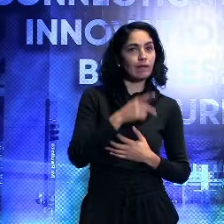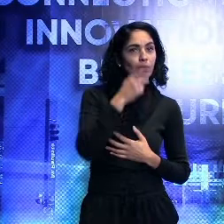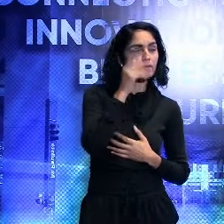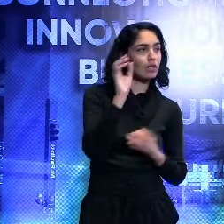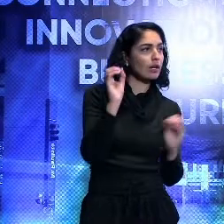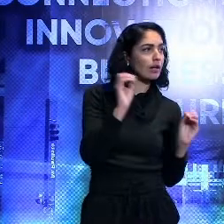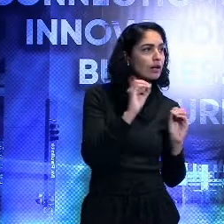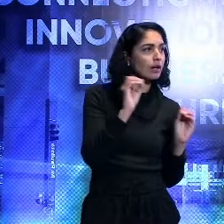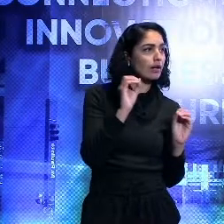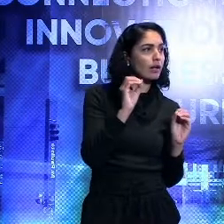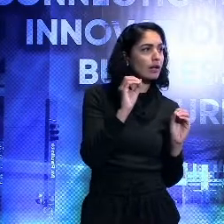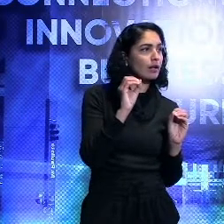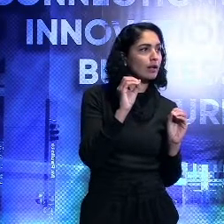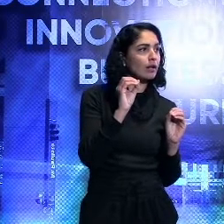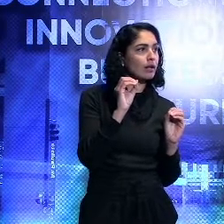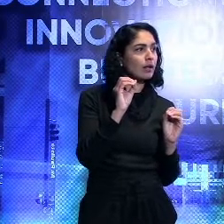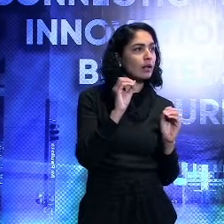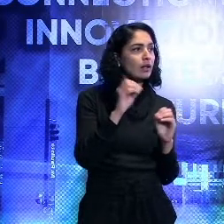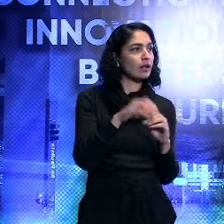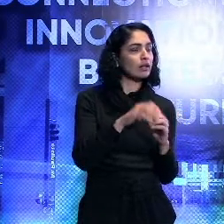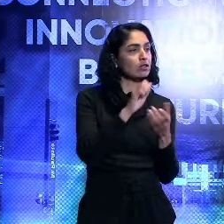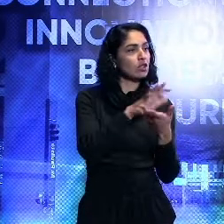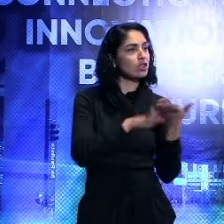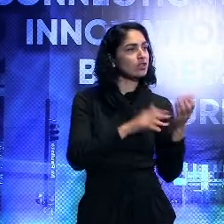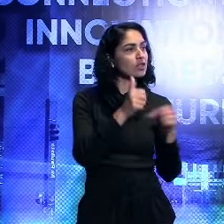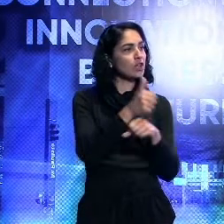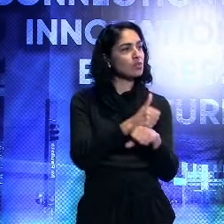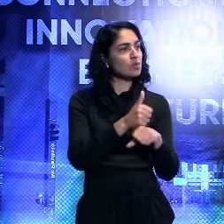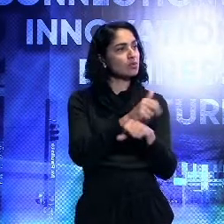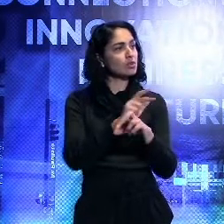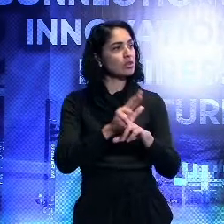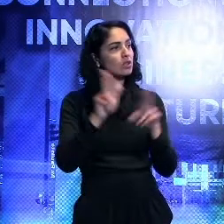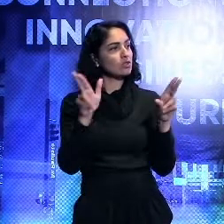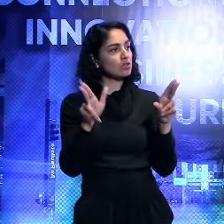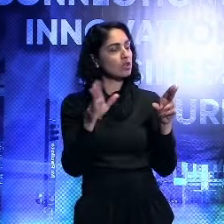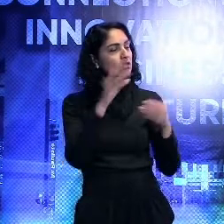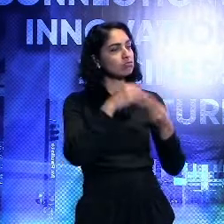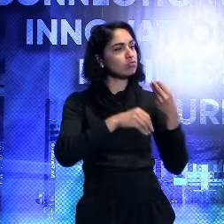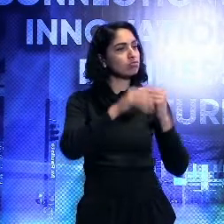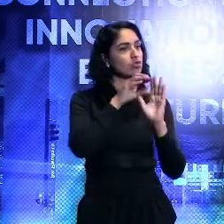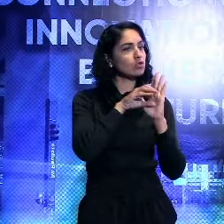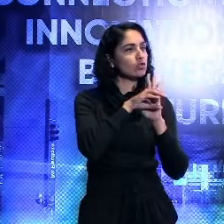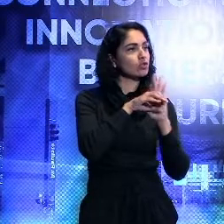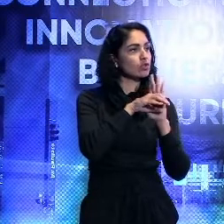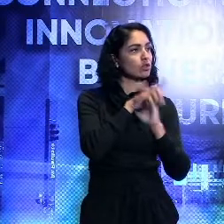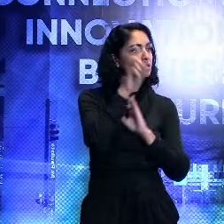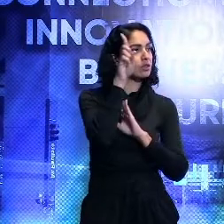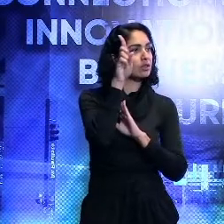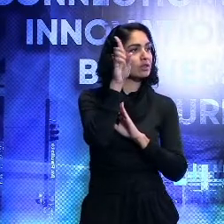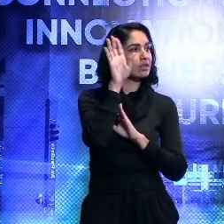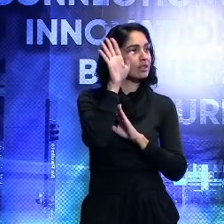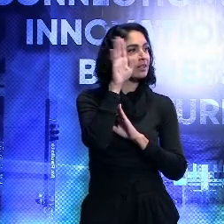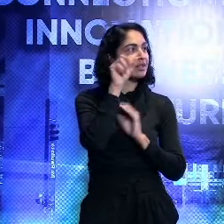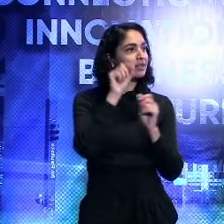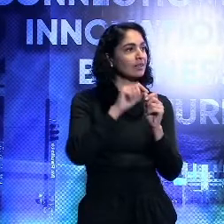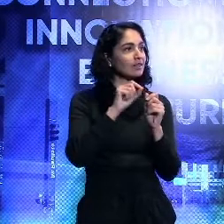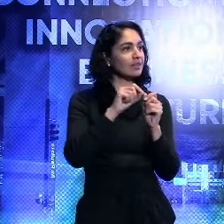alguma forma? Quem está em alguma atividade profissional que é diferente dessas, mas que envolve o conceito? Tem alguém torcendo a cara lá. O que você faz?